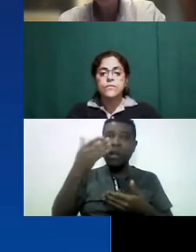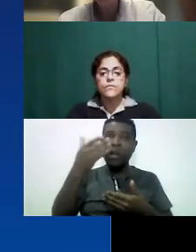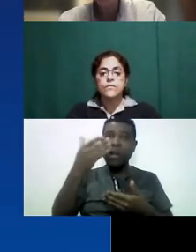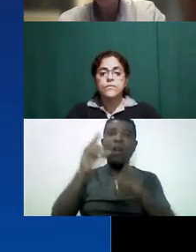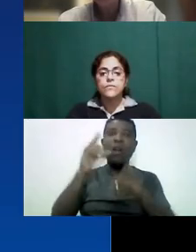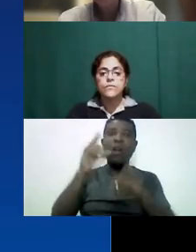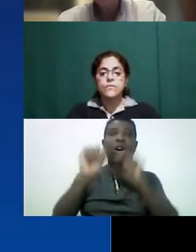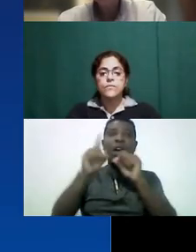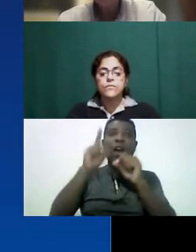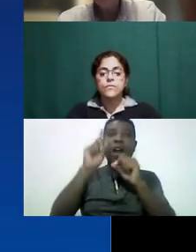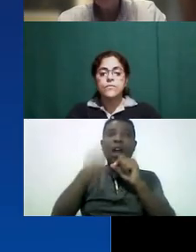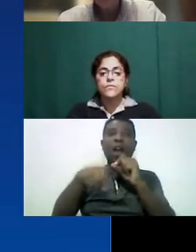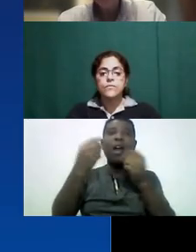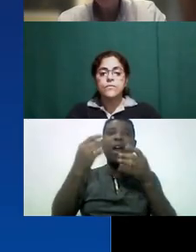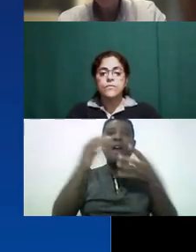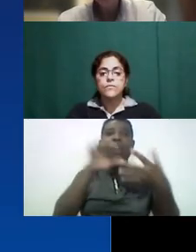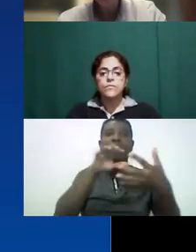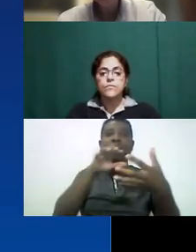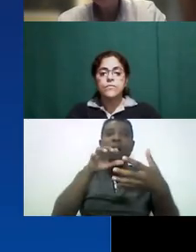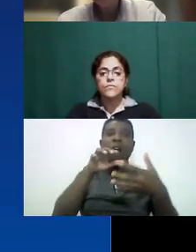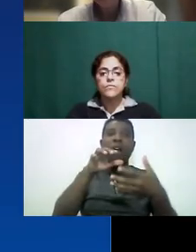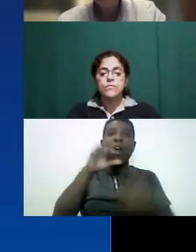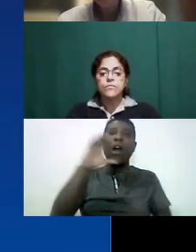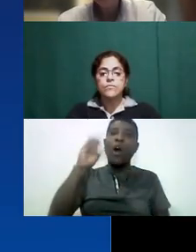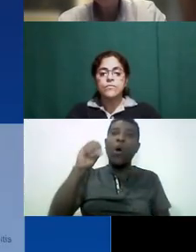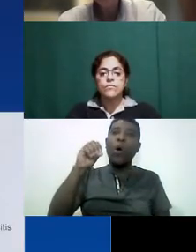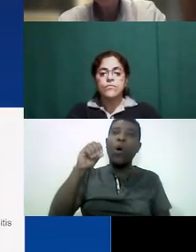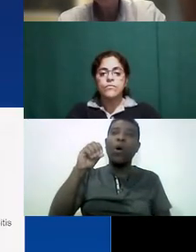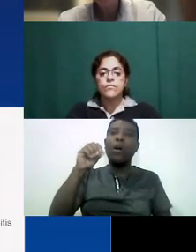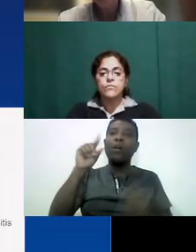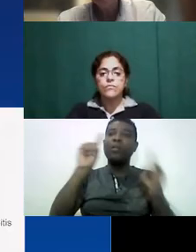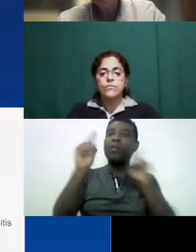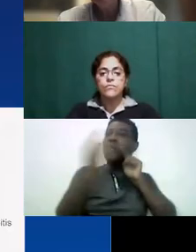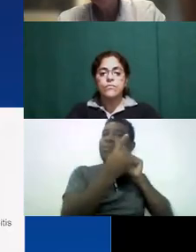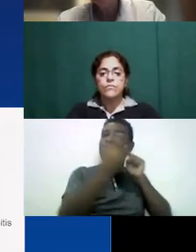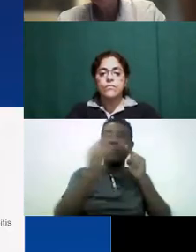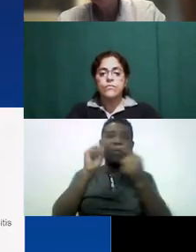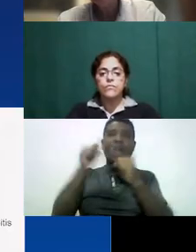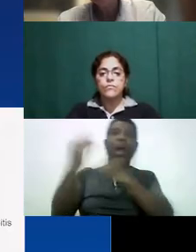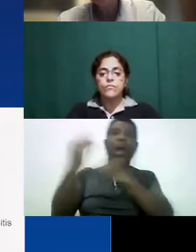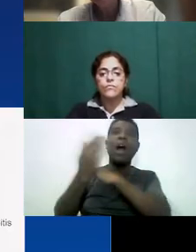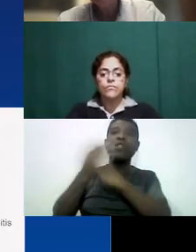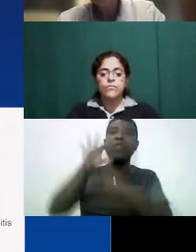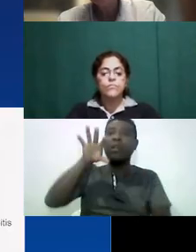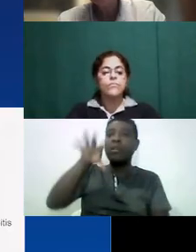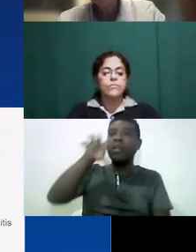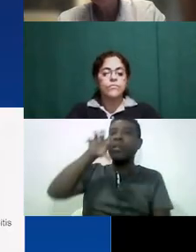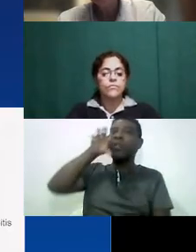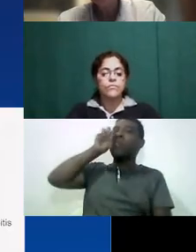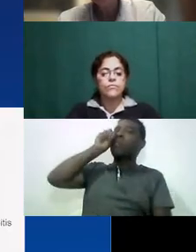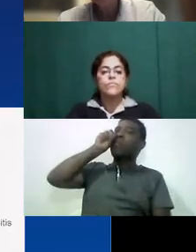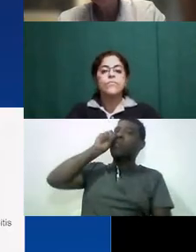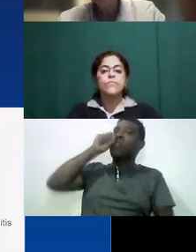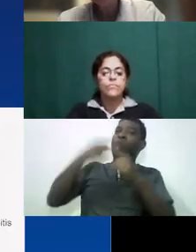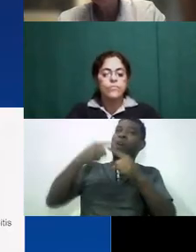sua contração. O escaleno, gente, ele tem uma importância também na inspiração, porque como ele insere nas costelas, na primeira